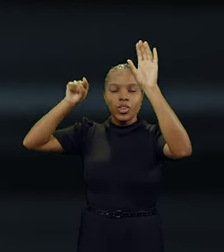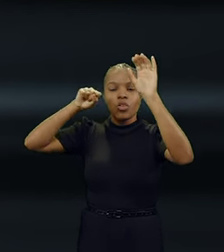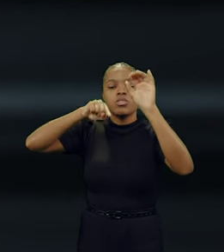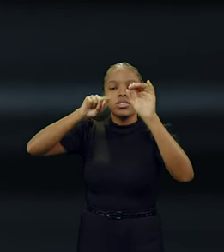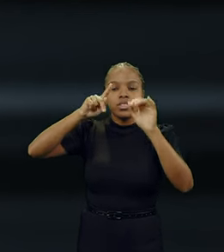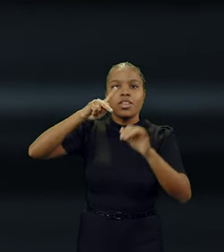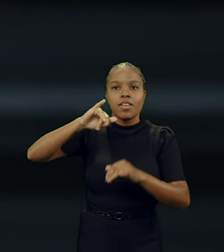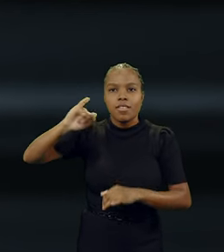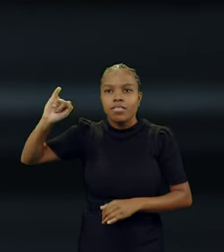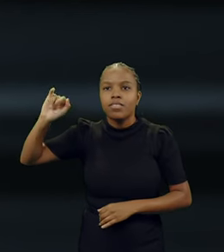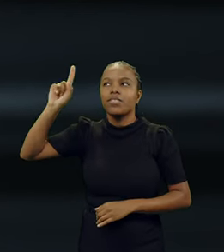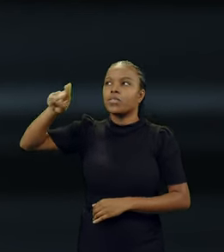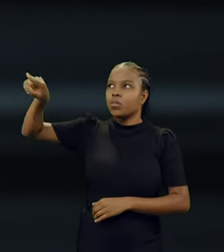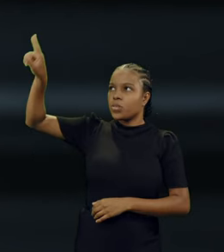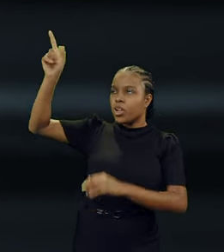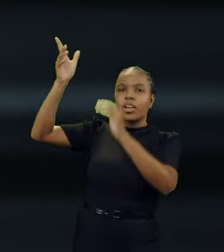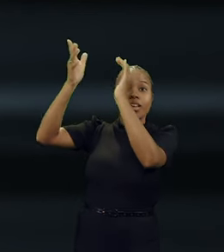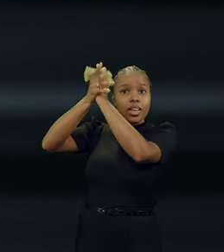Vai.